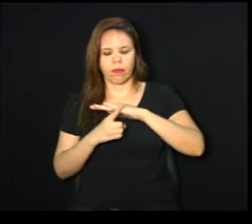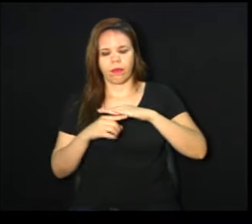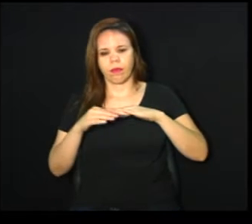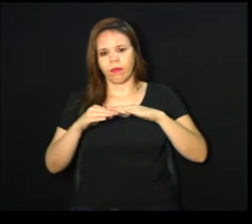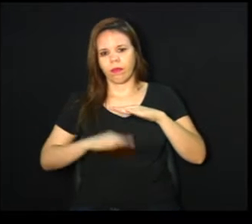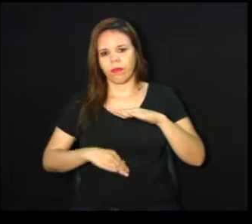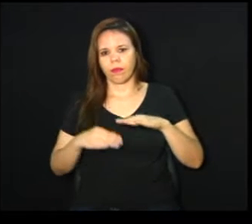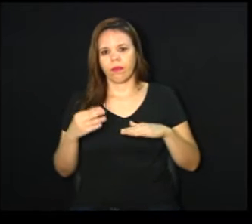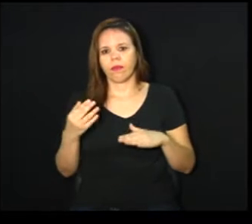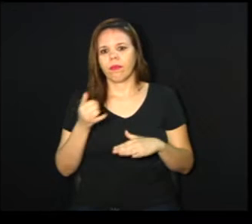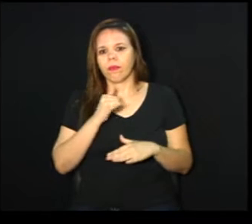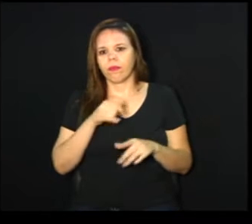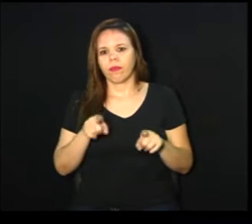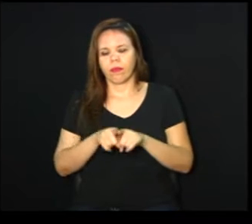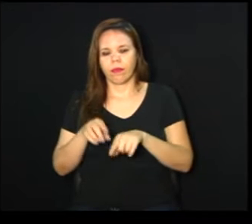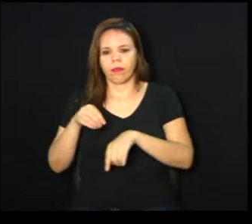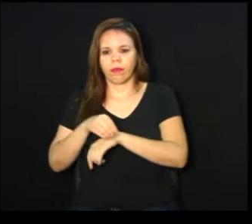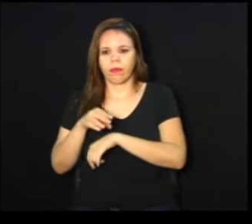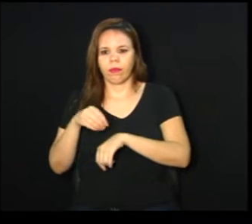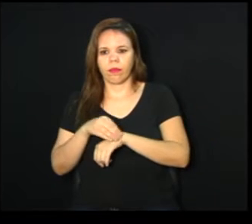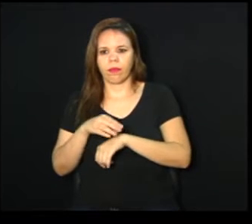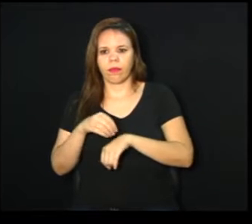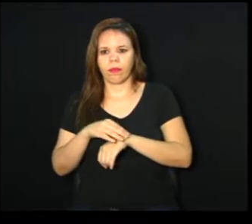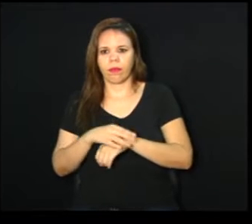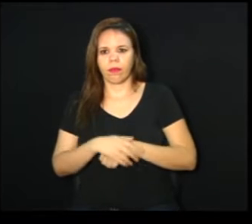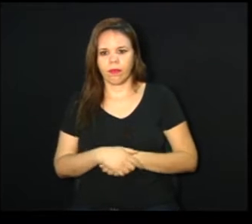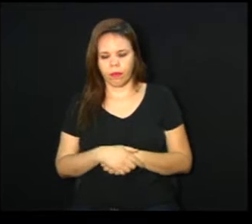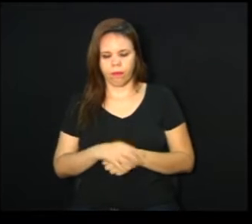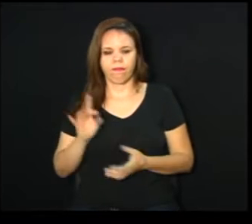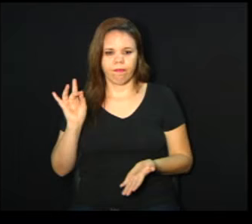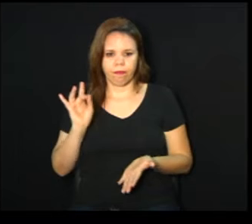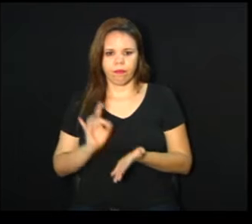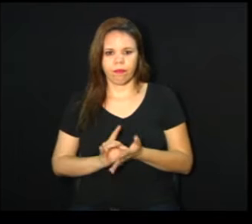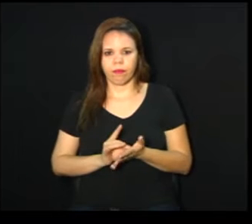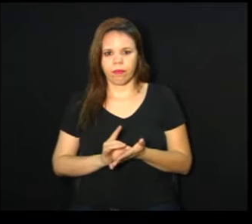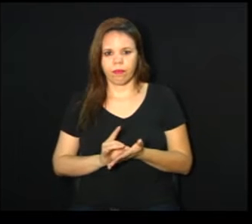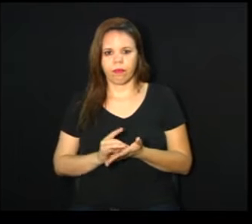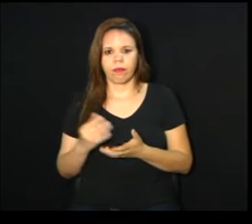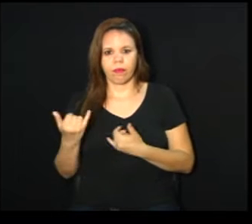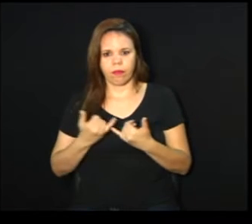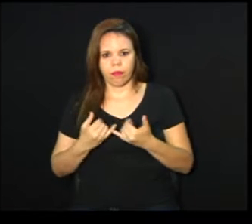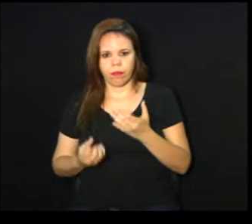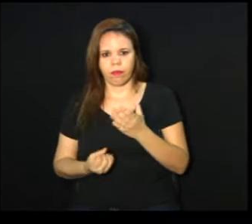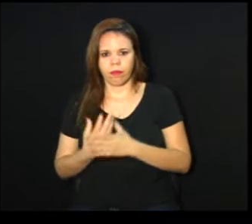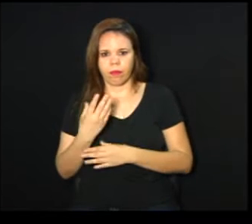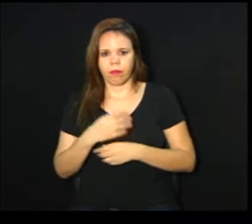tensão. Isso com transmissão real desses dados de geração,